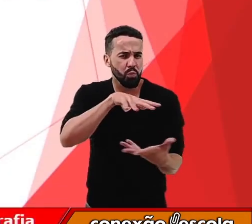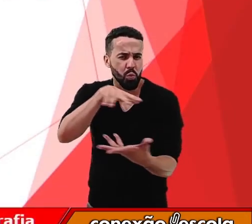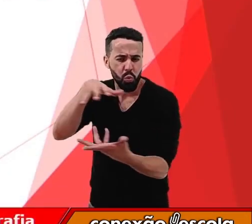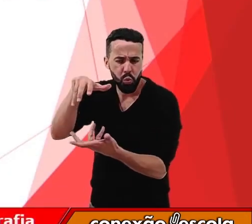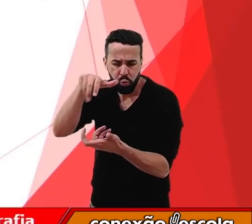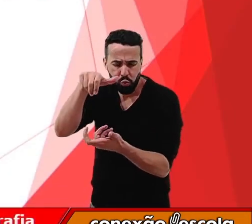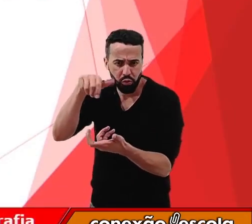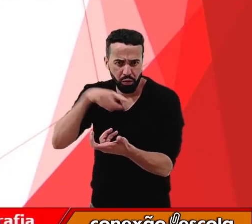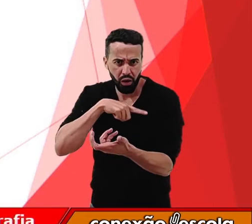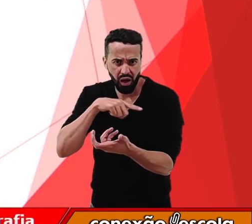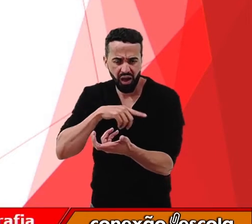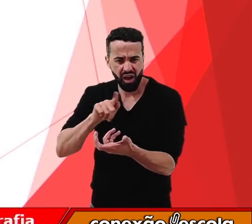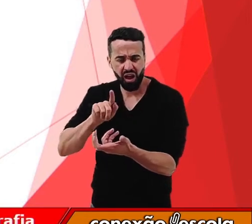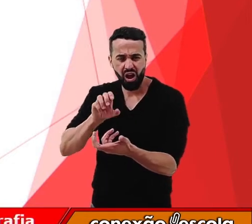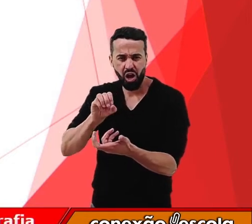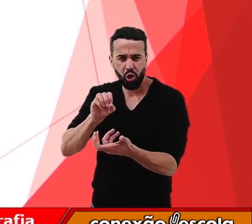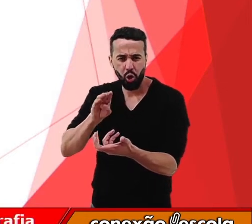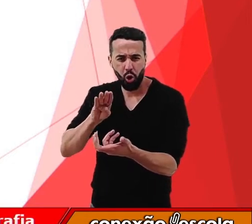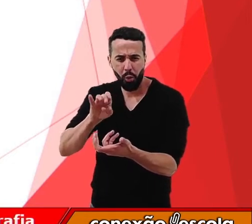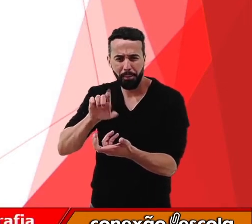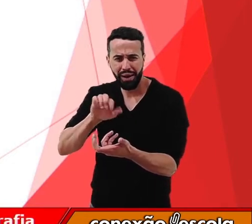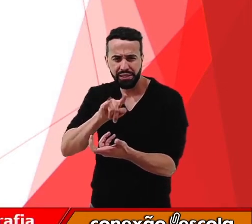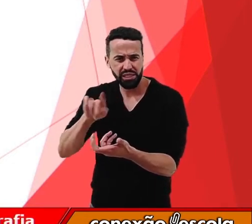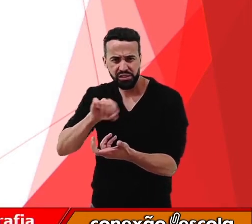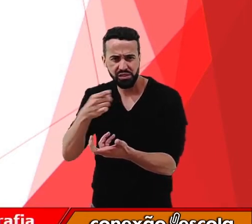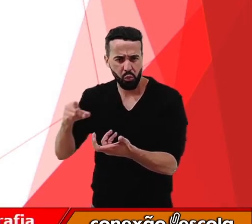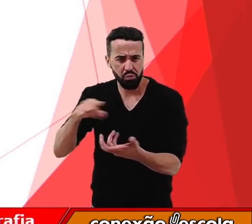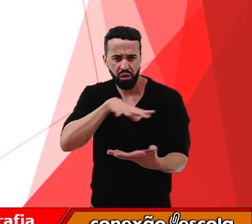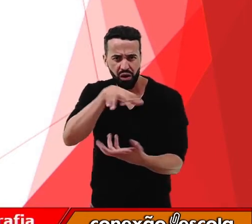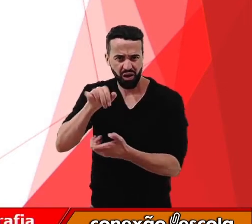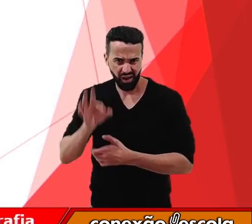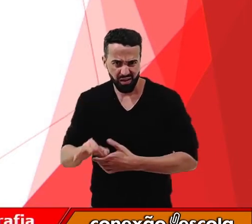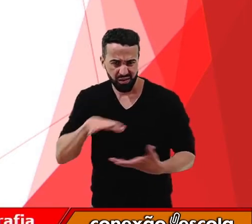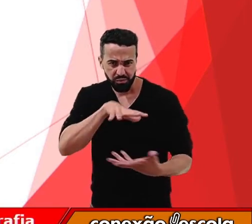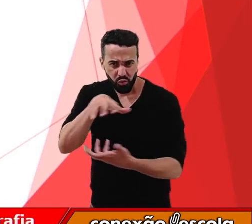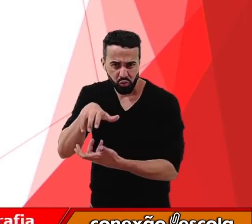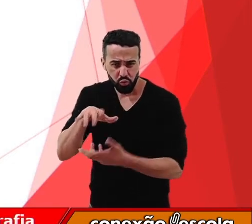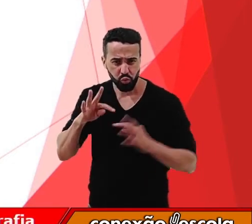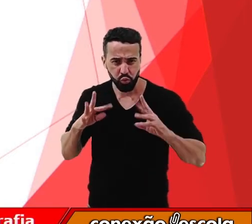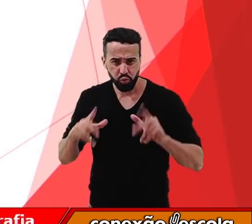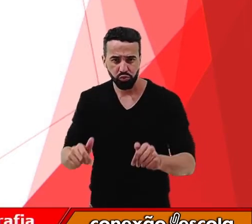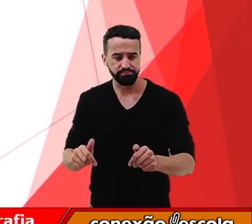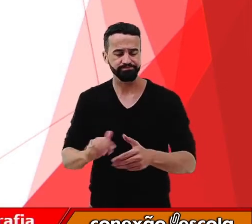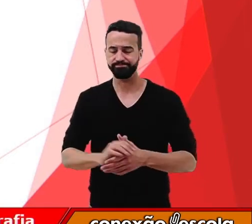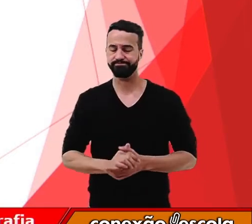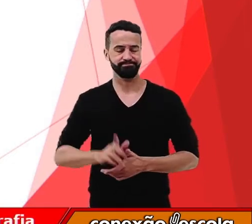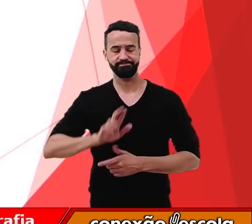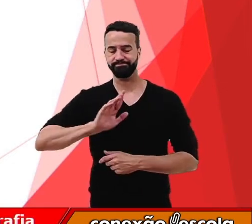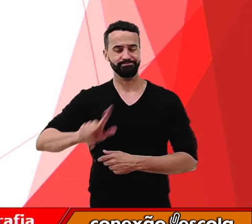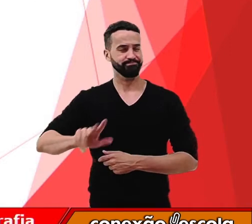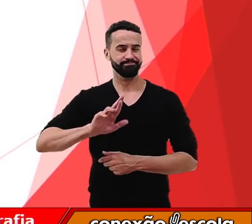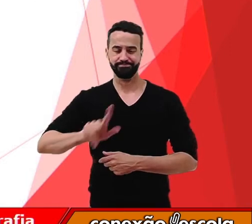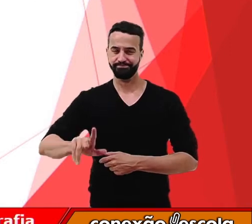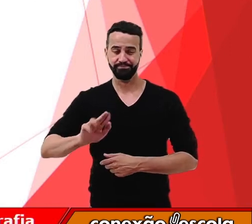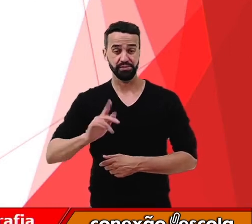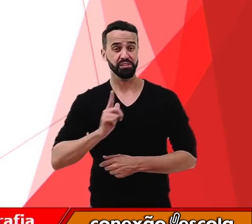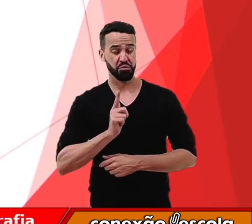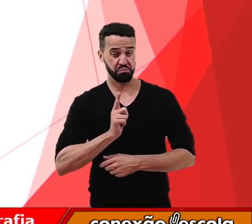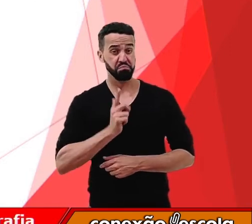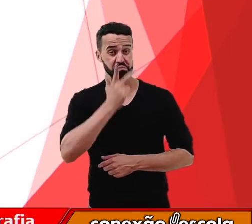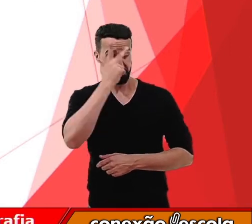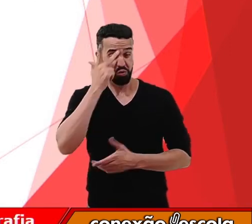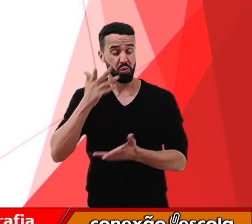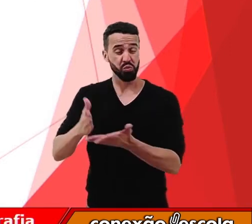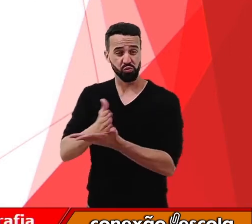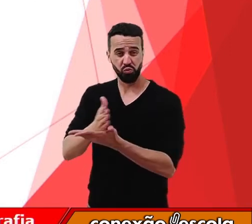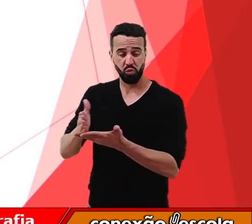de globalização? O mundo inteiro está globalizado? Não. Ainda existem muitas pessoas sem acesso à